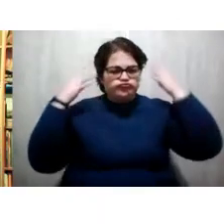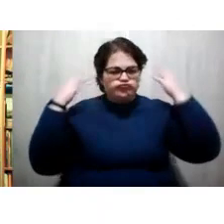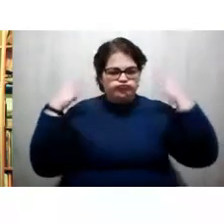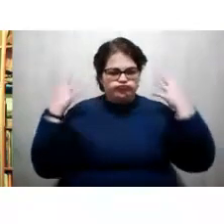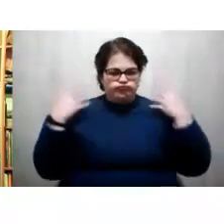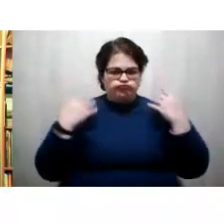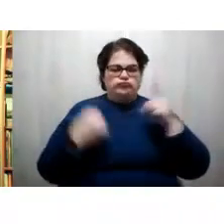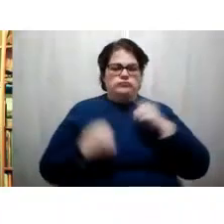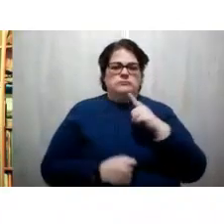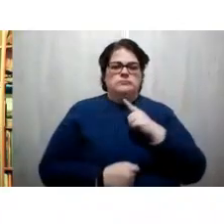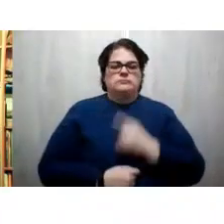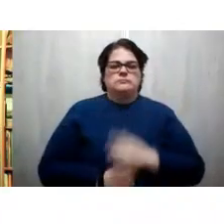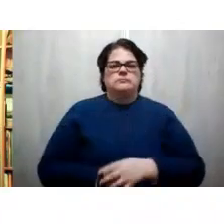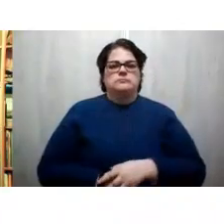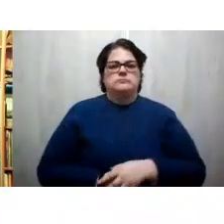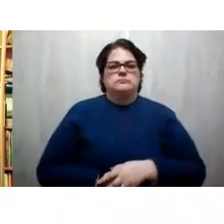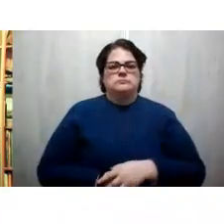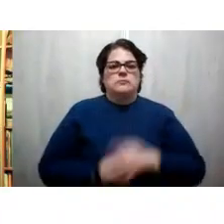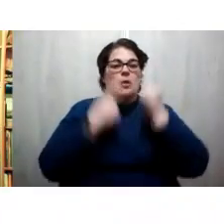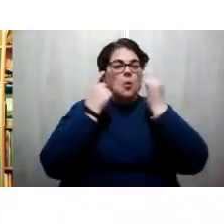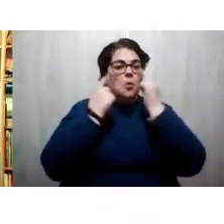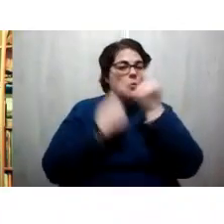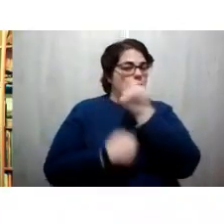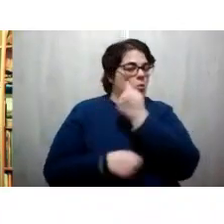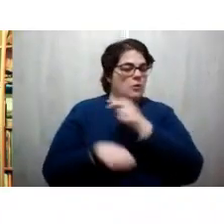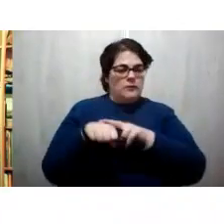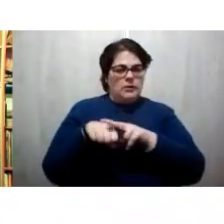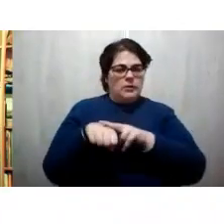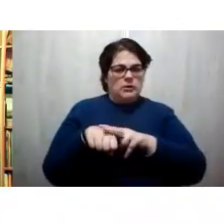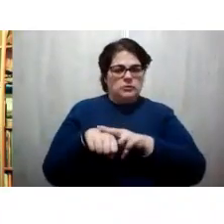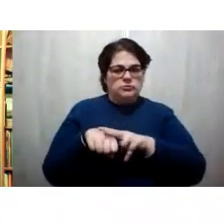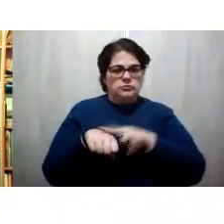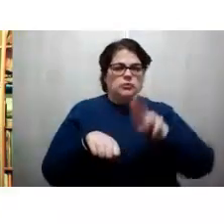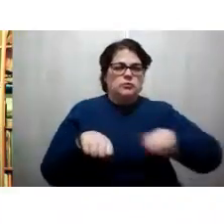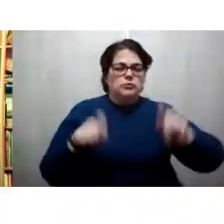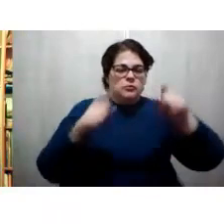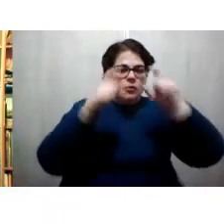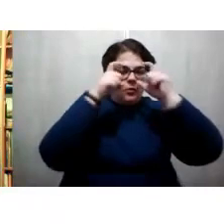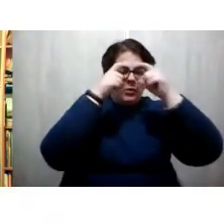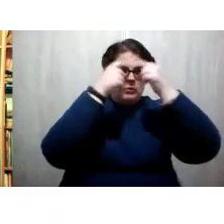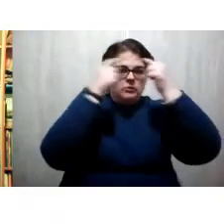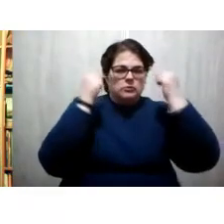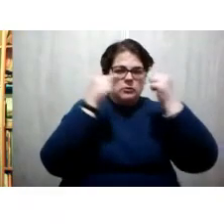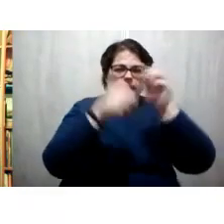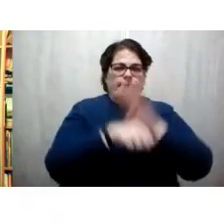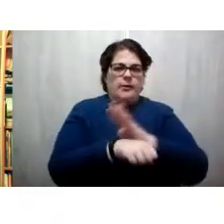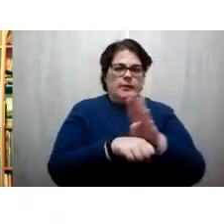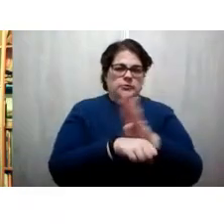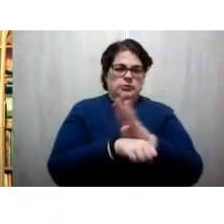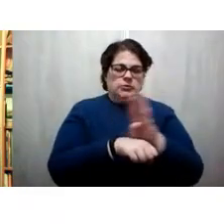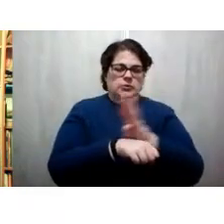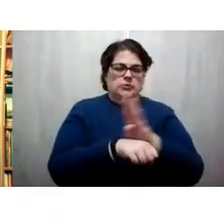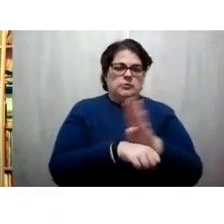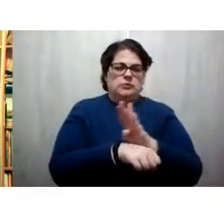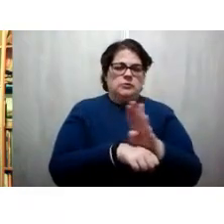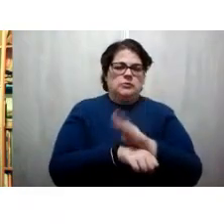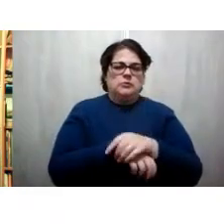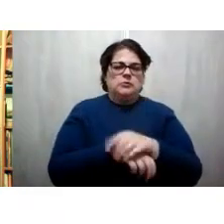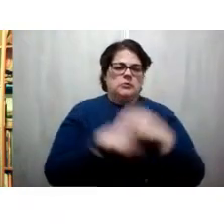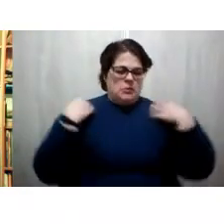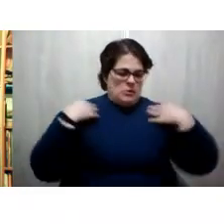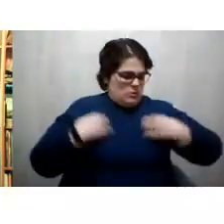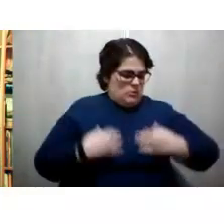né? Tenho olhos verdes e uso óculos de armação bege, estou usando uma